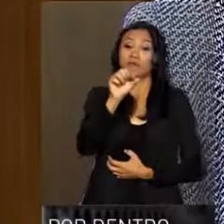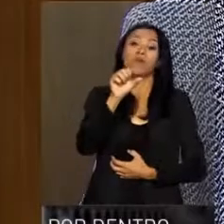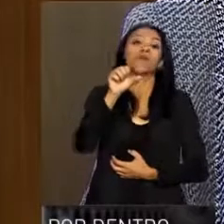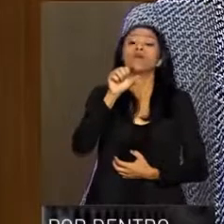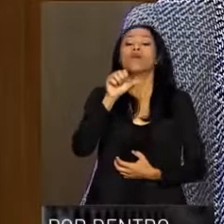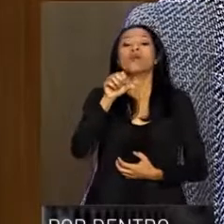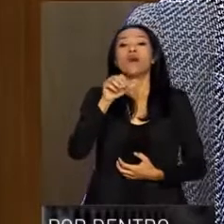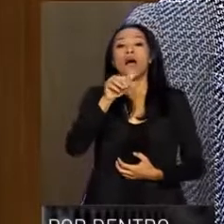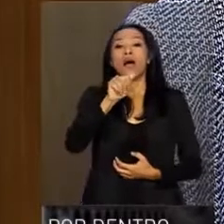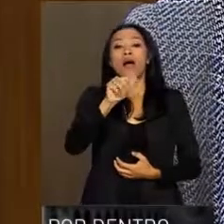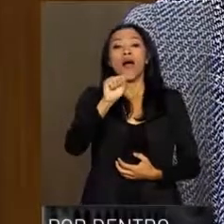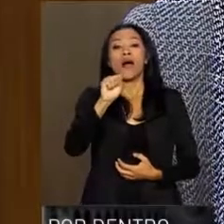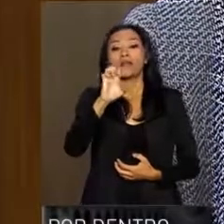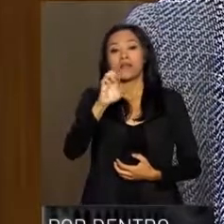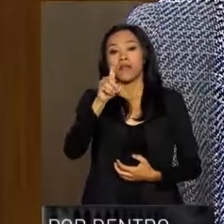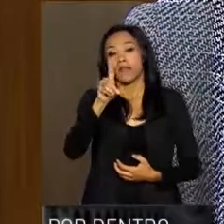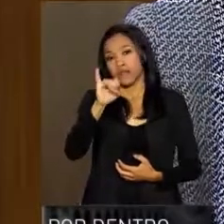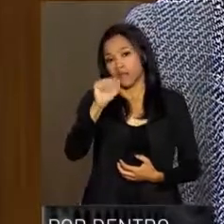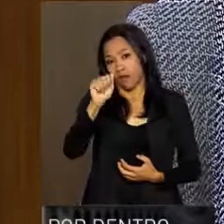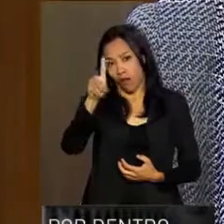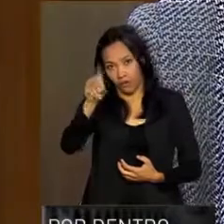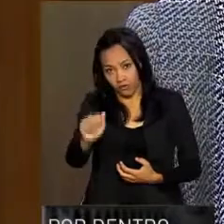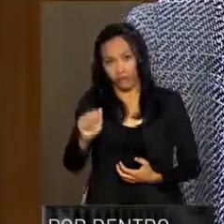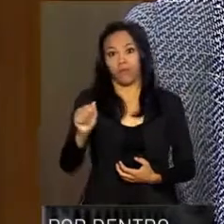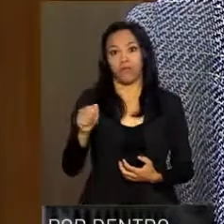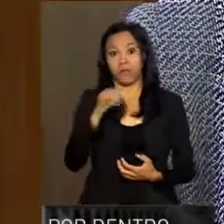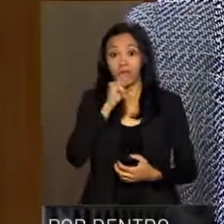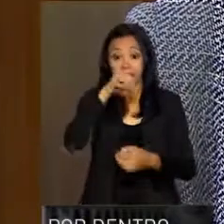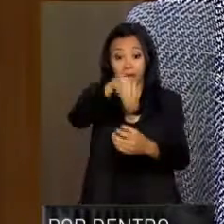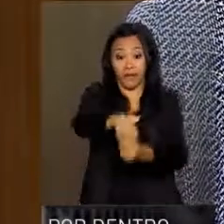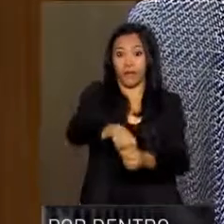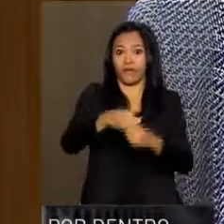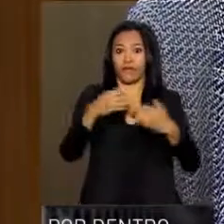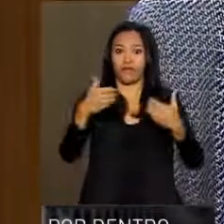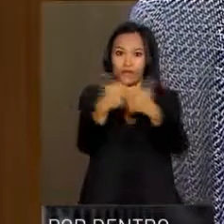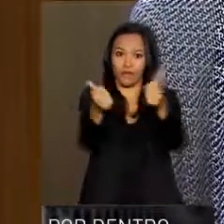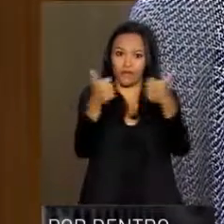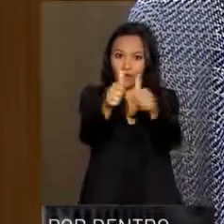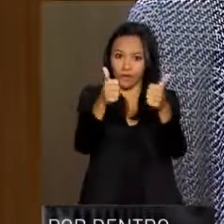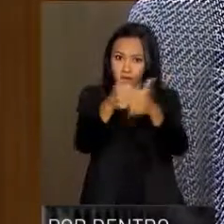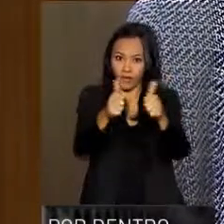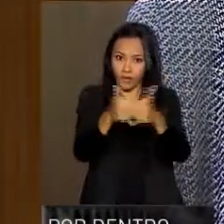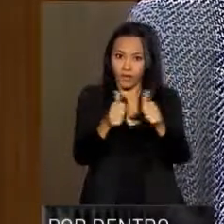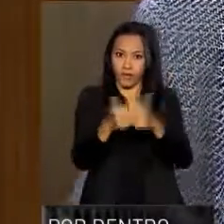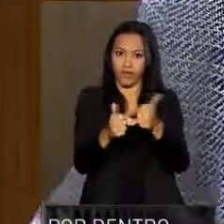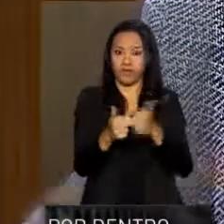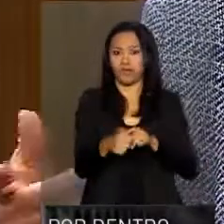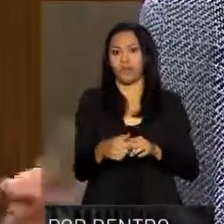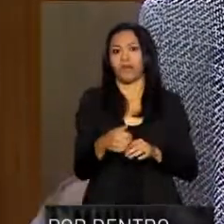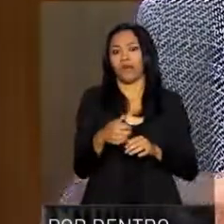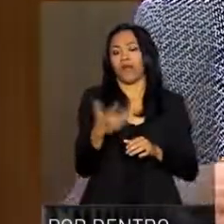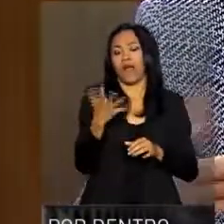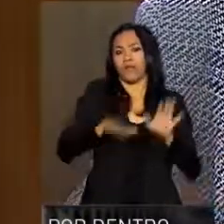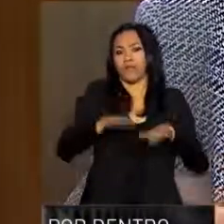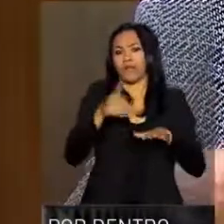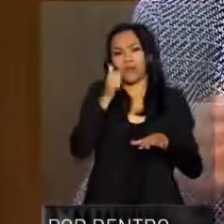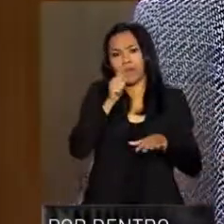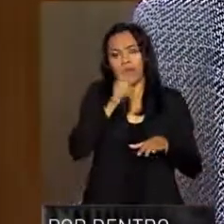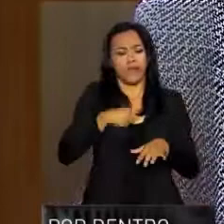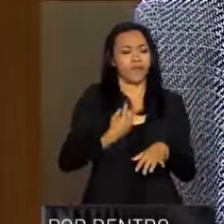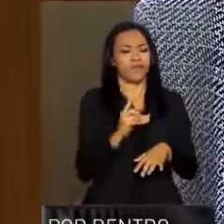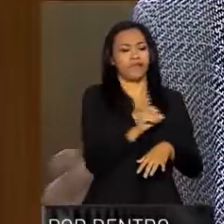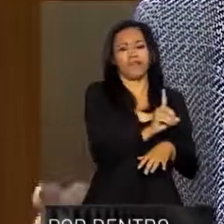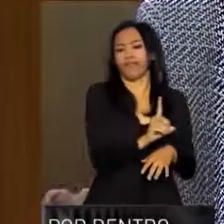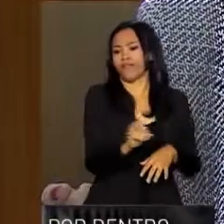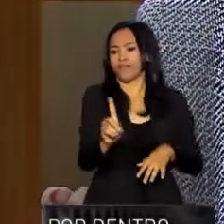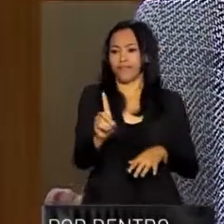coletivos então você vê isso nos coletivos então você vê que as mulheres hoje estão sai nos lugares públicos estão sendo